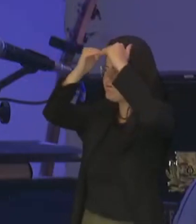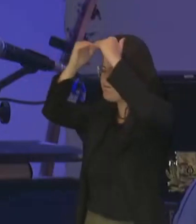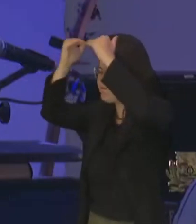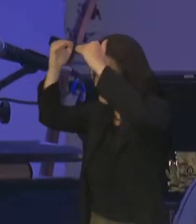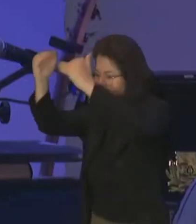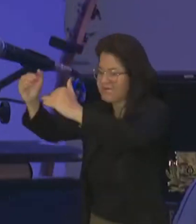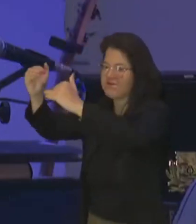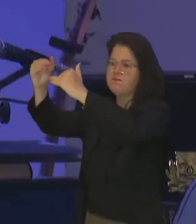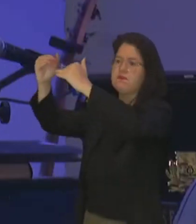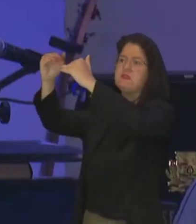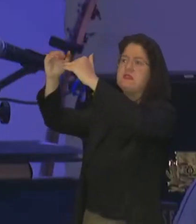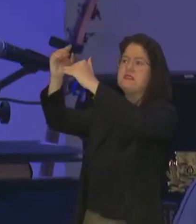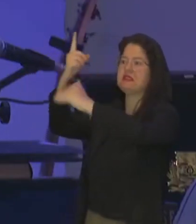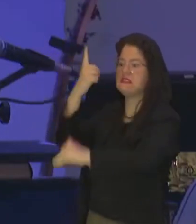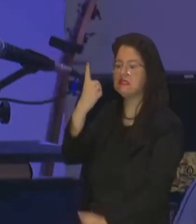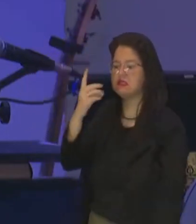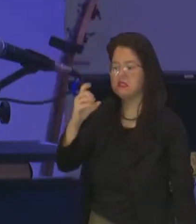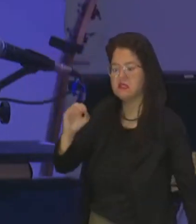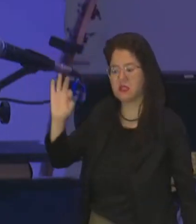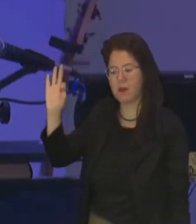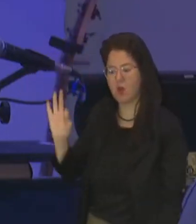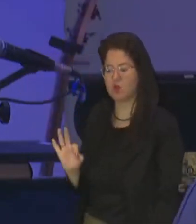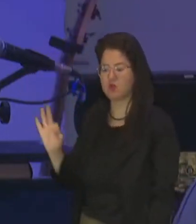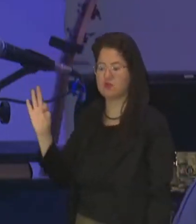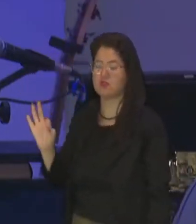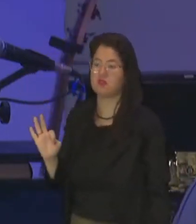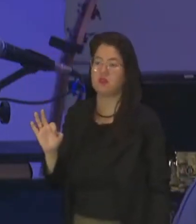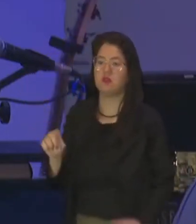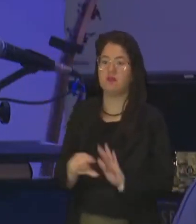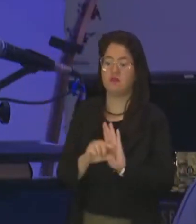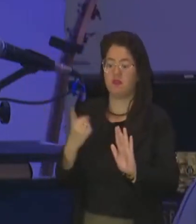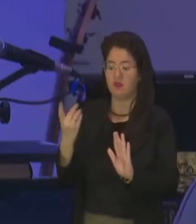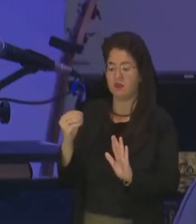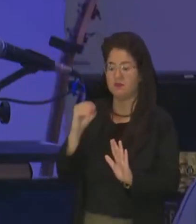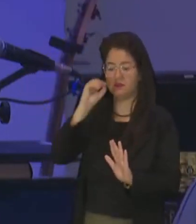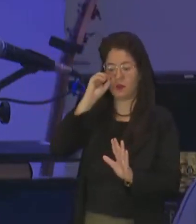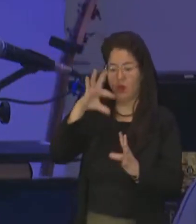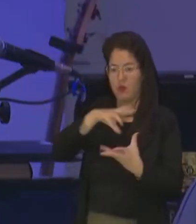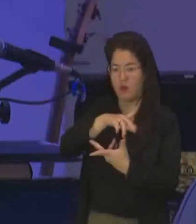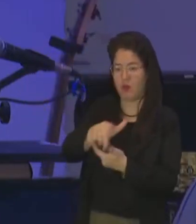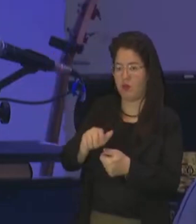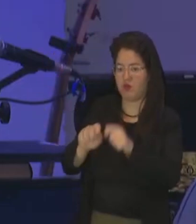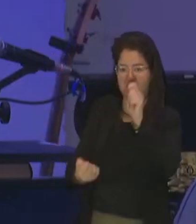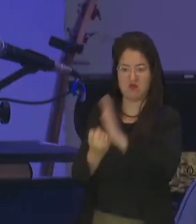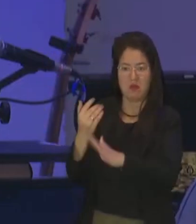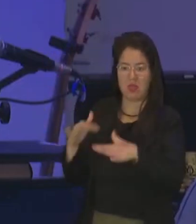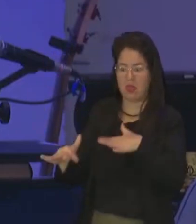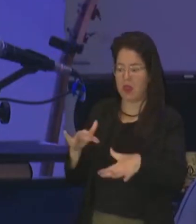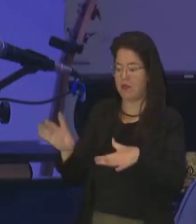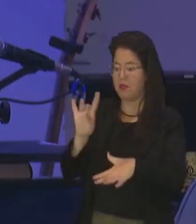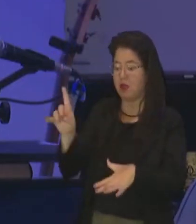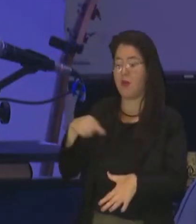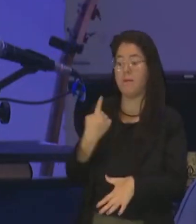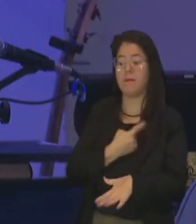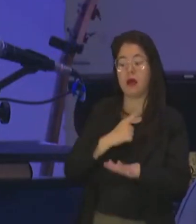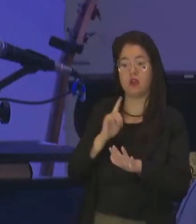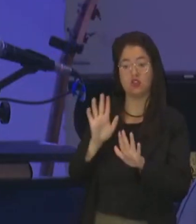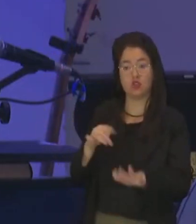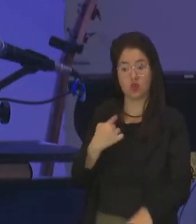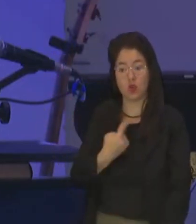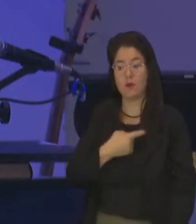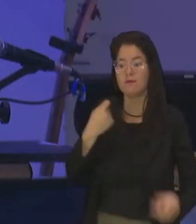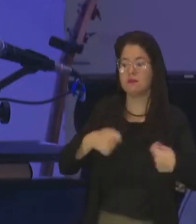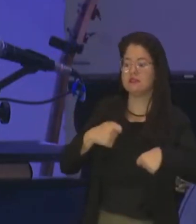tremei. Versículo 10 vai dizer que o mundo que Ele fez não se abala, o mundo não treme, mas nós, moradores do